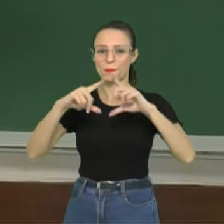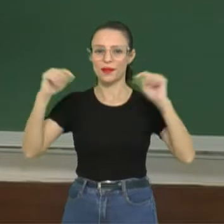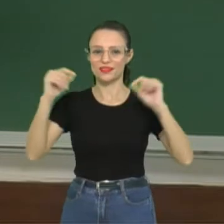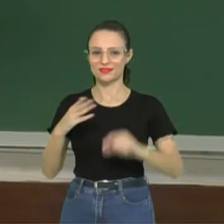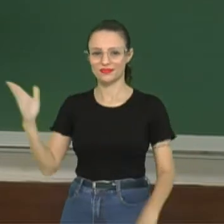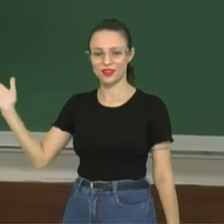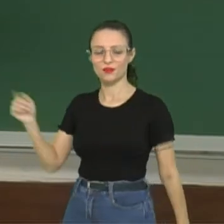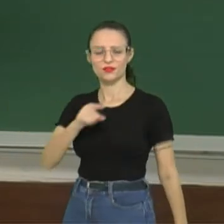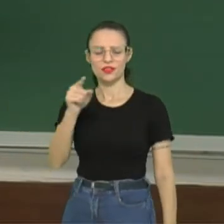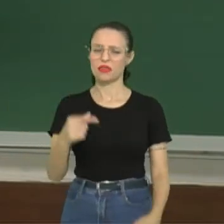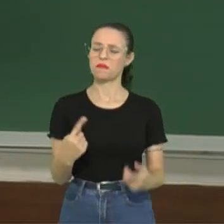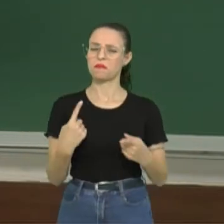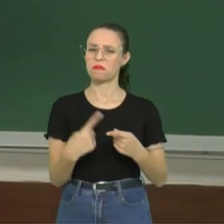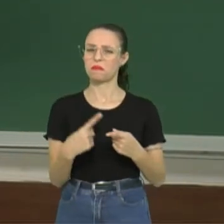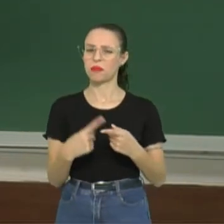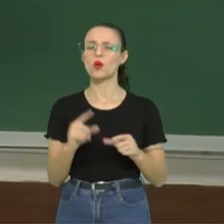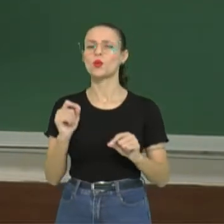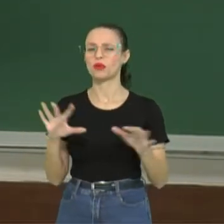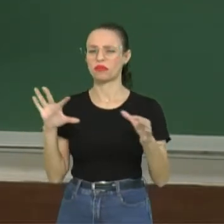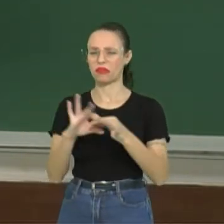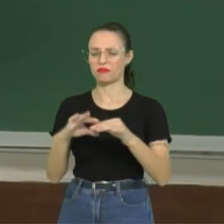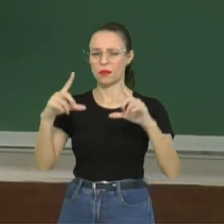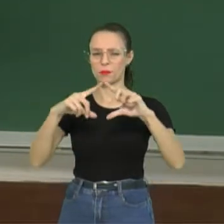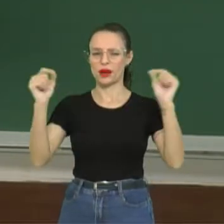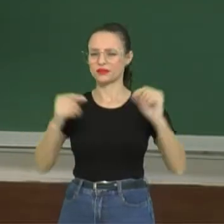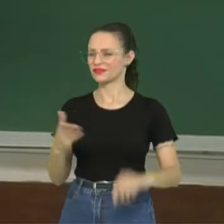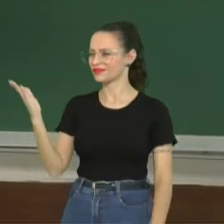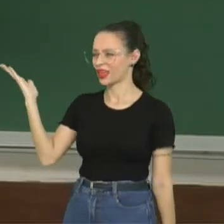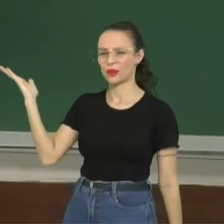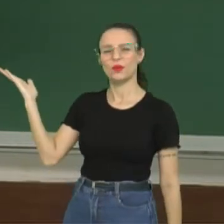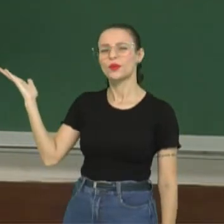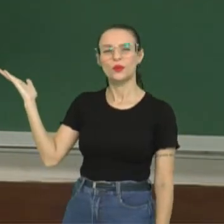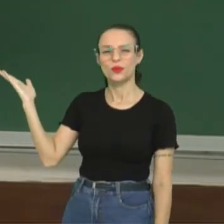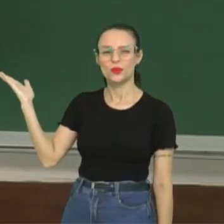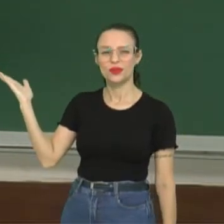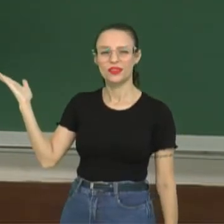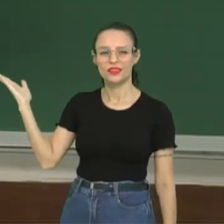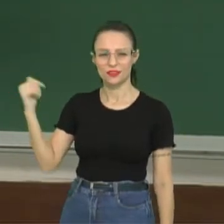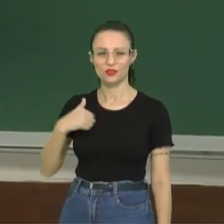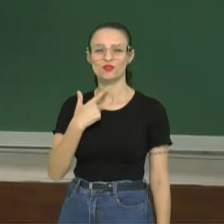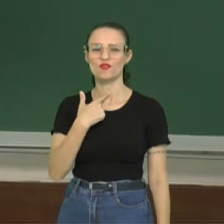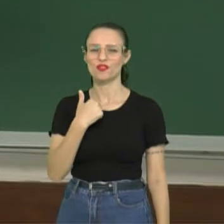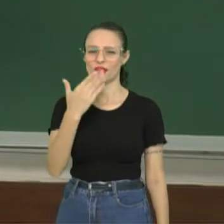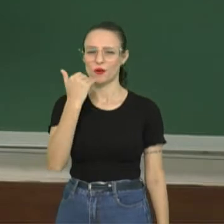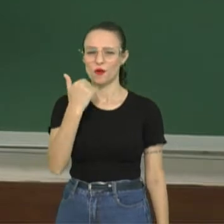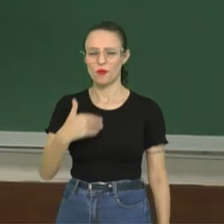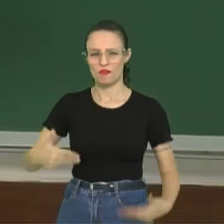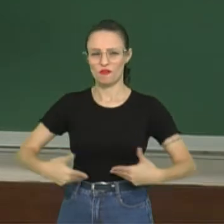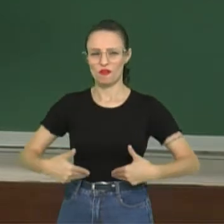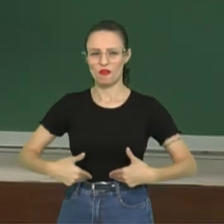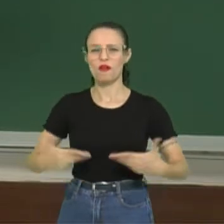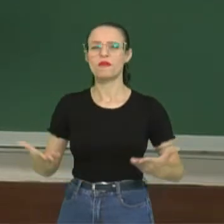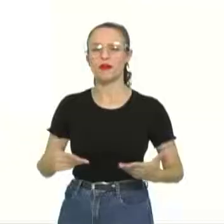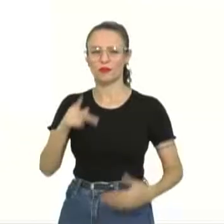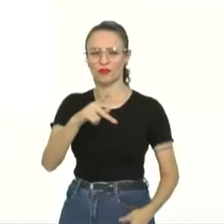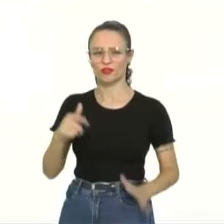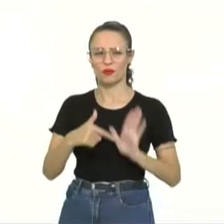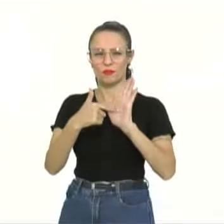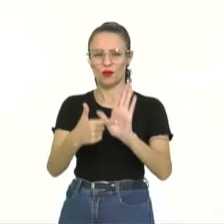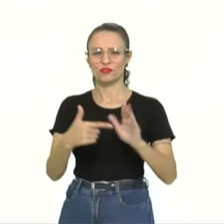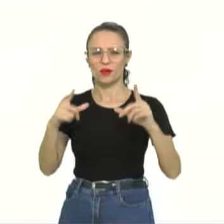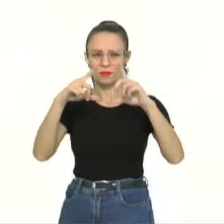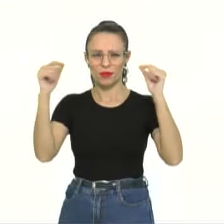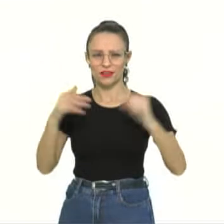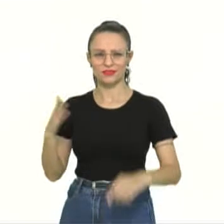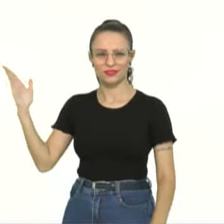tá vocês devem estar se perguntando o que que tem a ver se pastel só porque né eu tô o cometa com fome a professora trouxe um